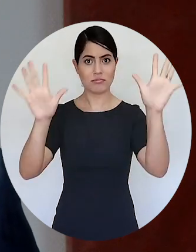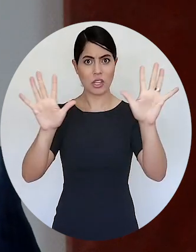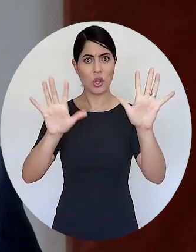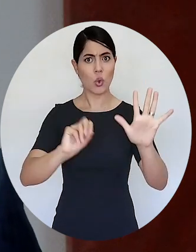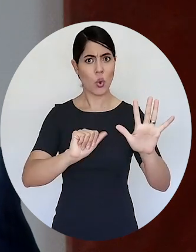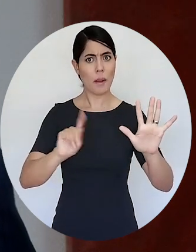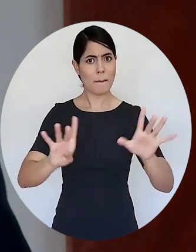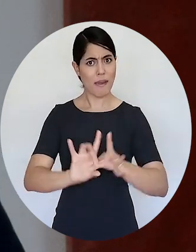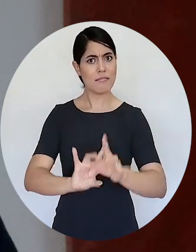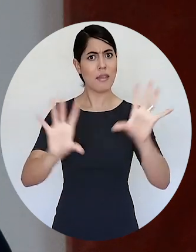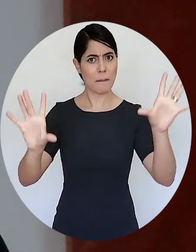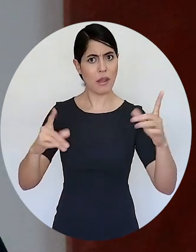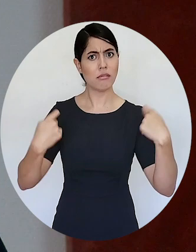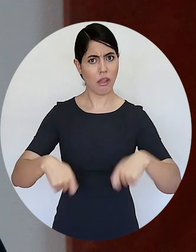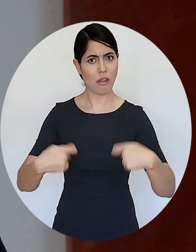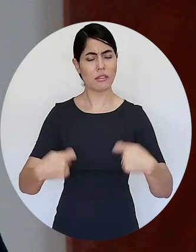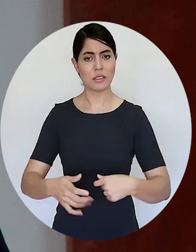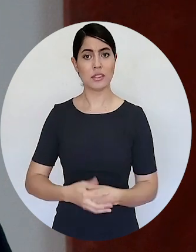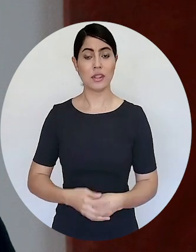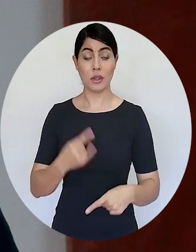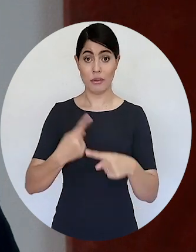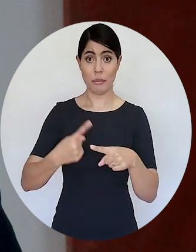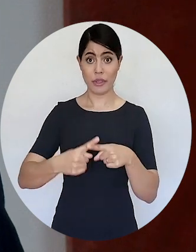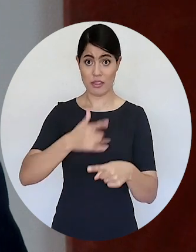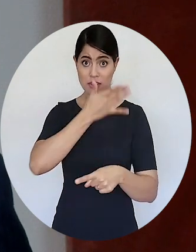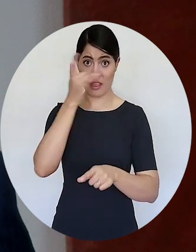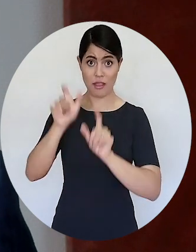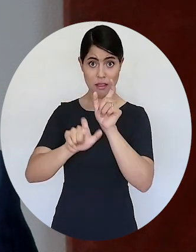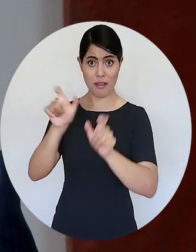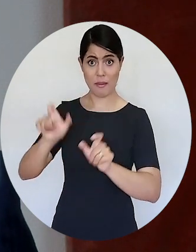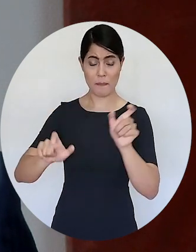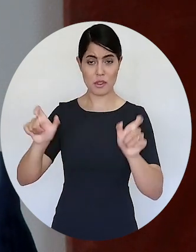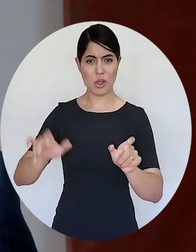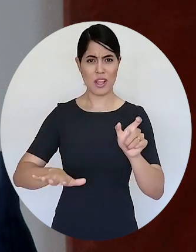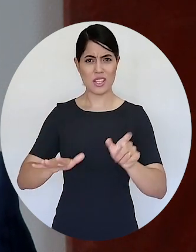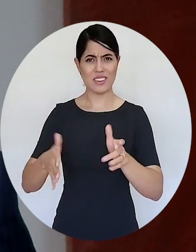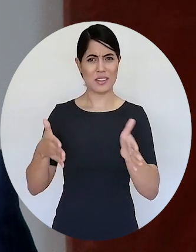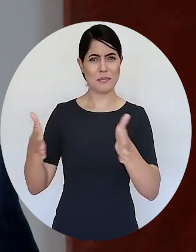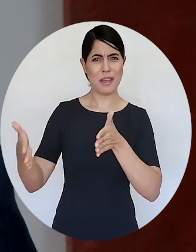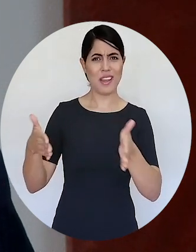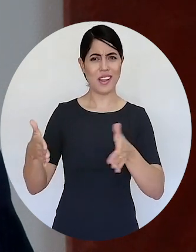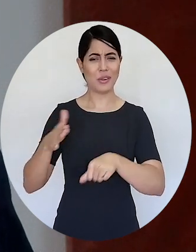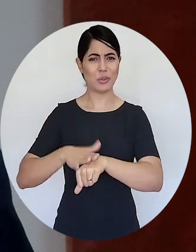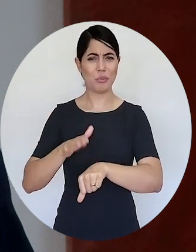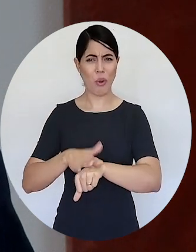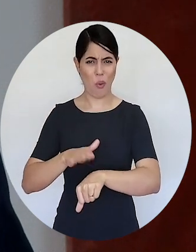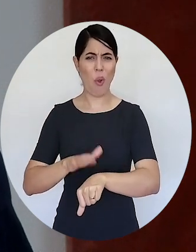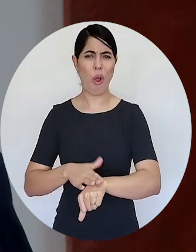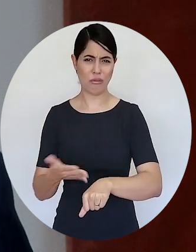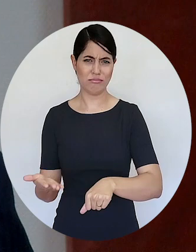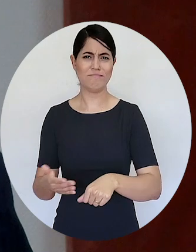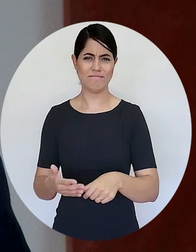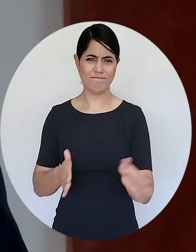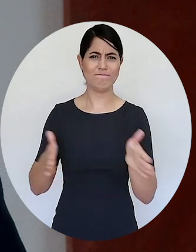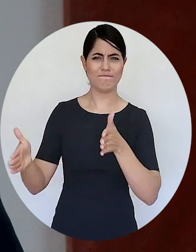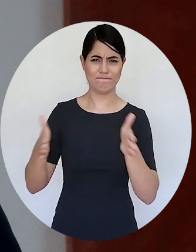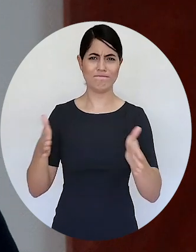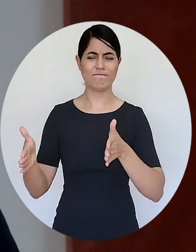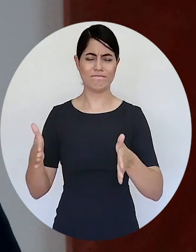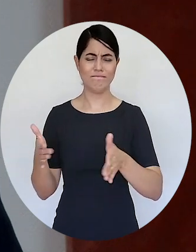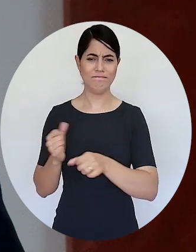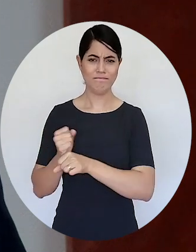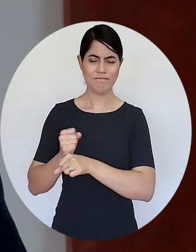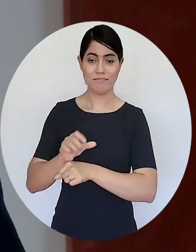da transparência, garantir a independência da Ordem. Uma entidade que tem dirigentes que ficam pouco tempo à frente da entidade,